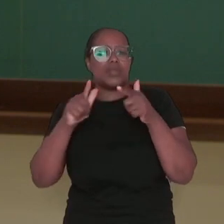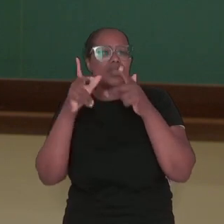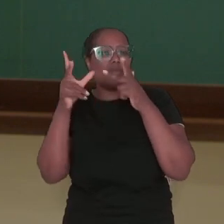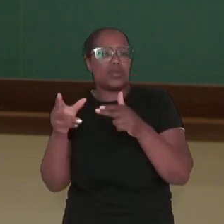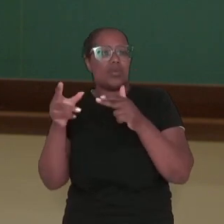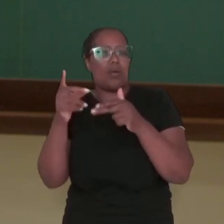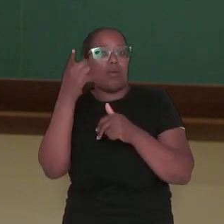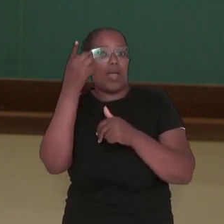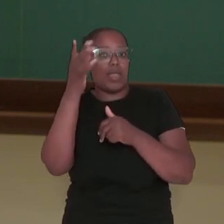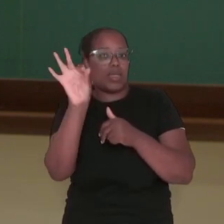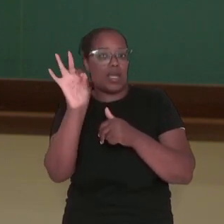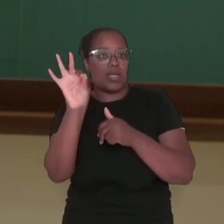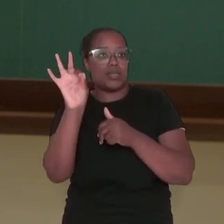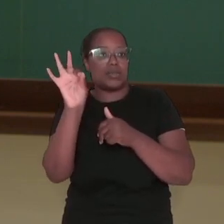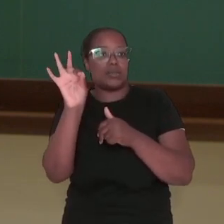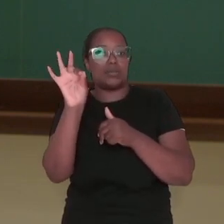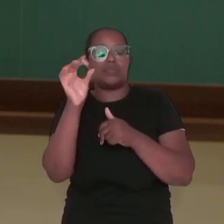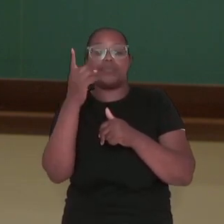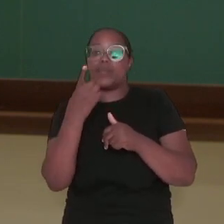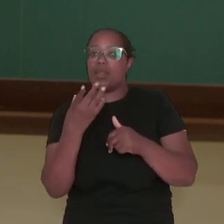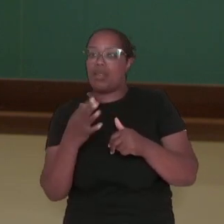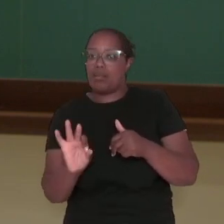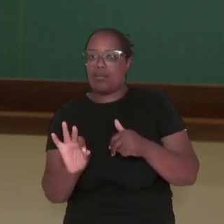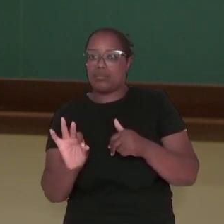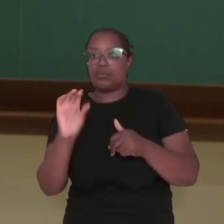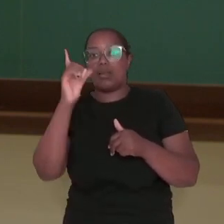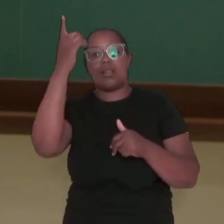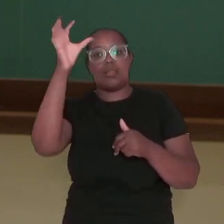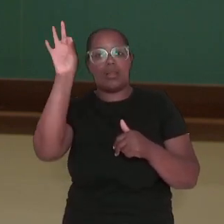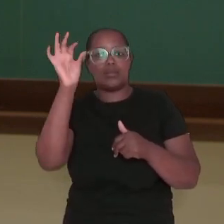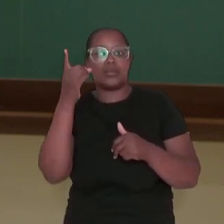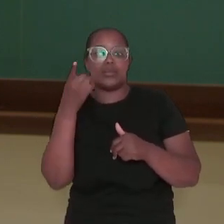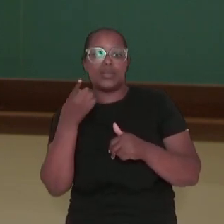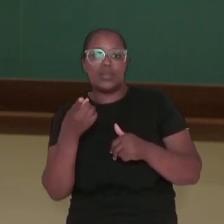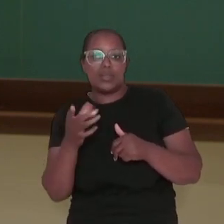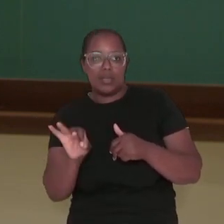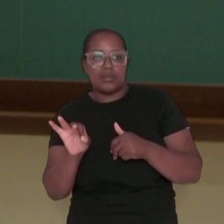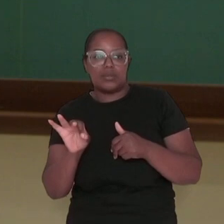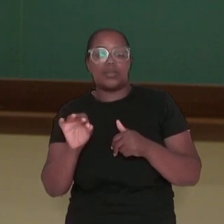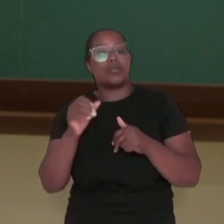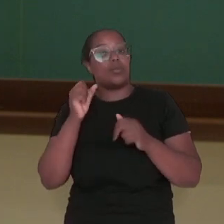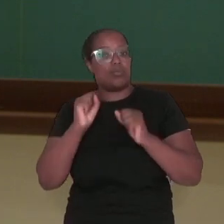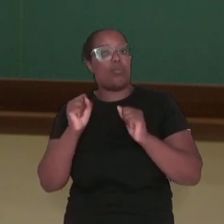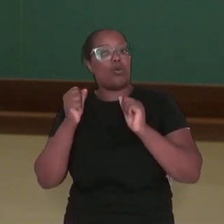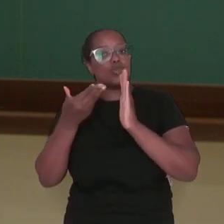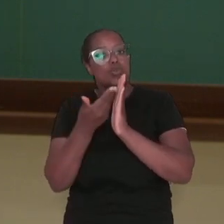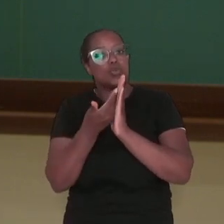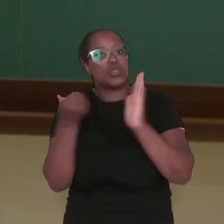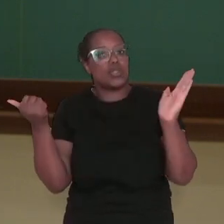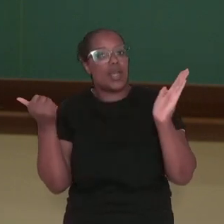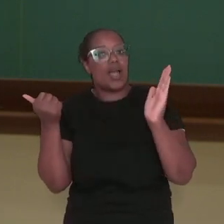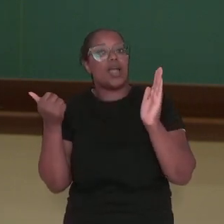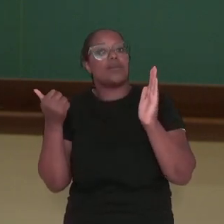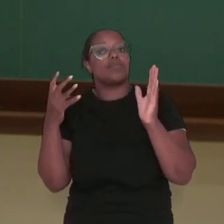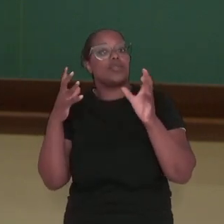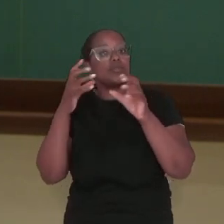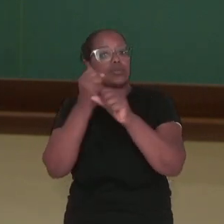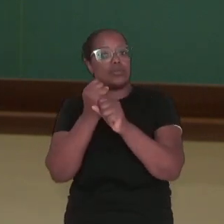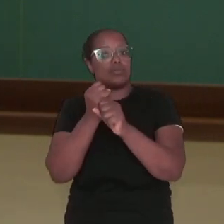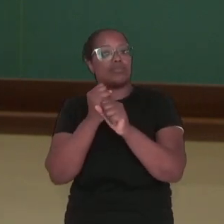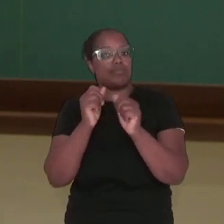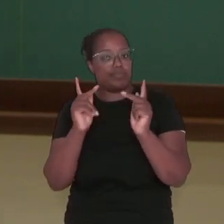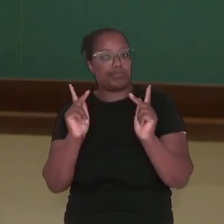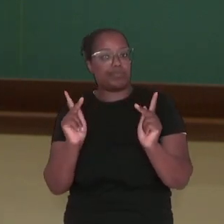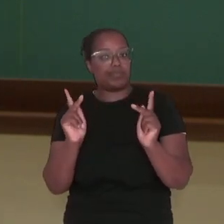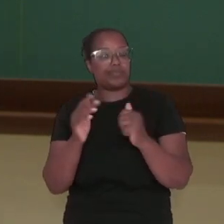base é 10, se eu tenho uma divisão de mesma base, eu sei que eu posso repetir a base e subtrair os expoentes, que foi o que a